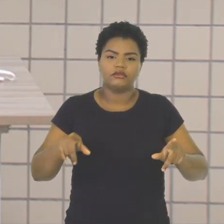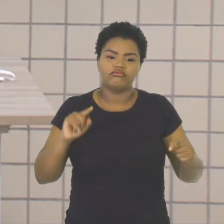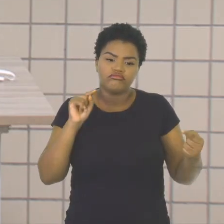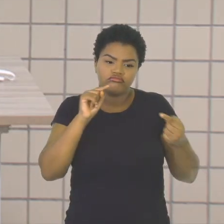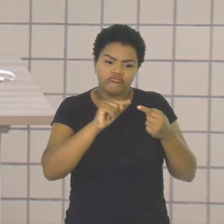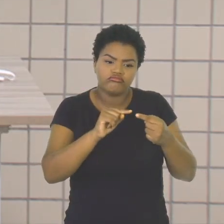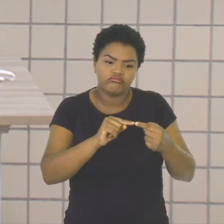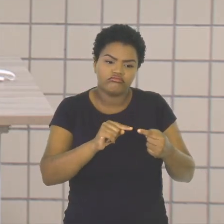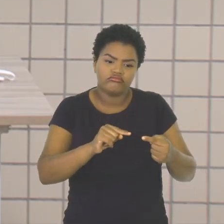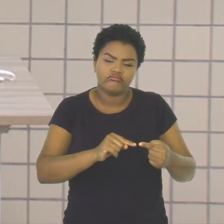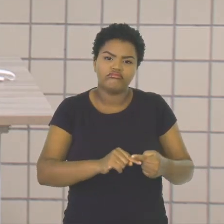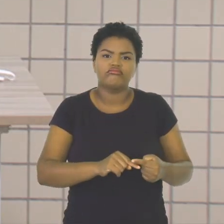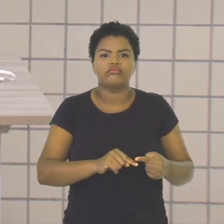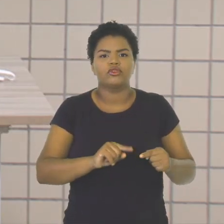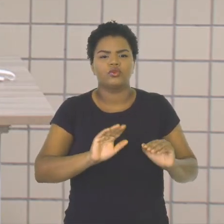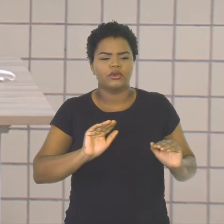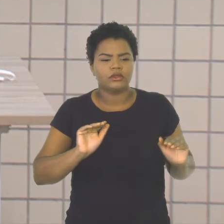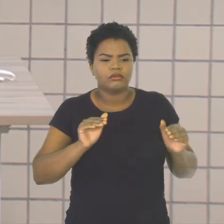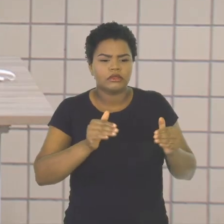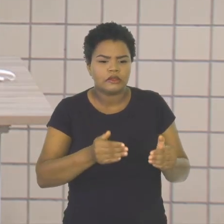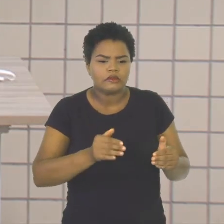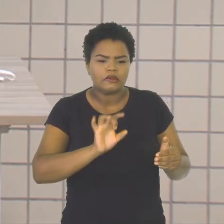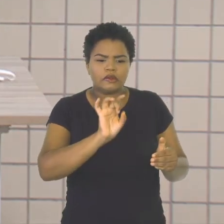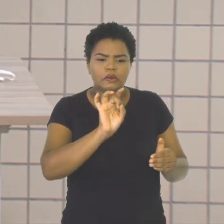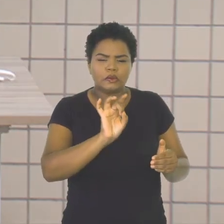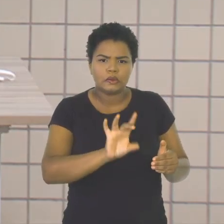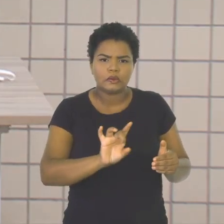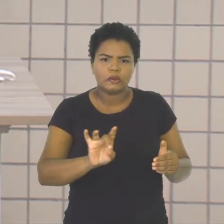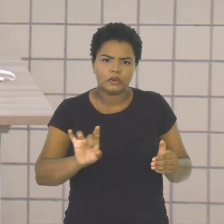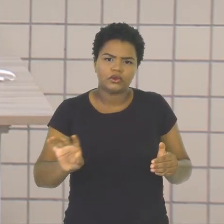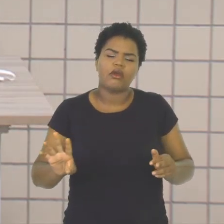com a especificidade de cada